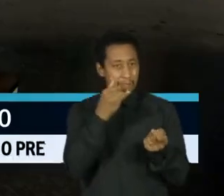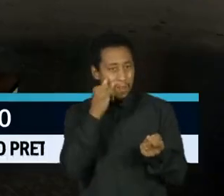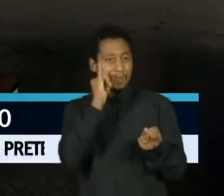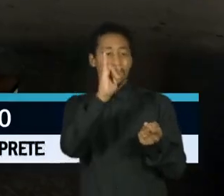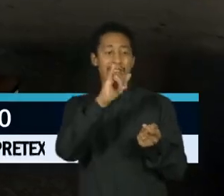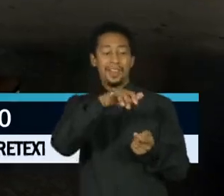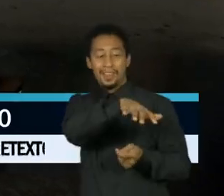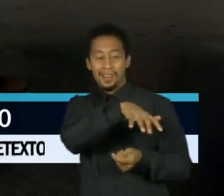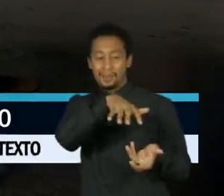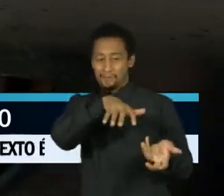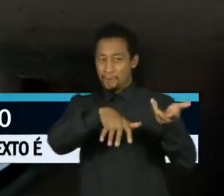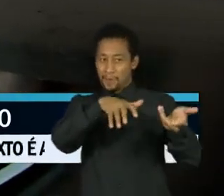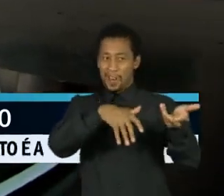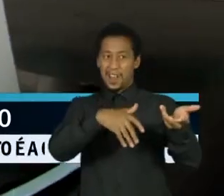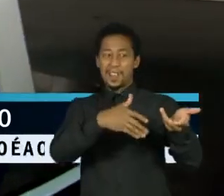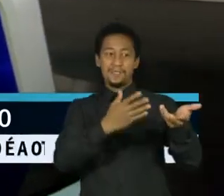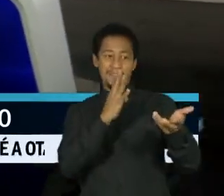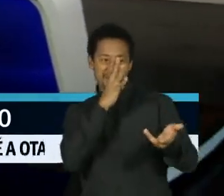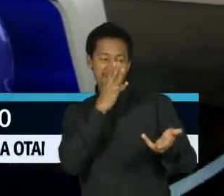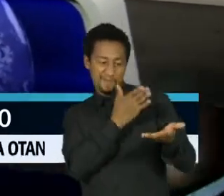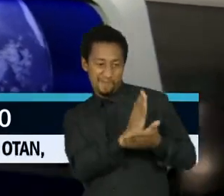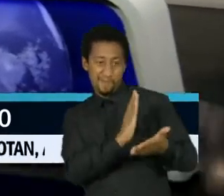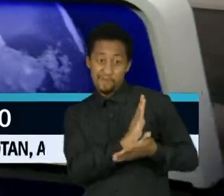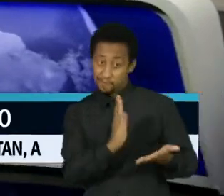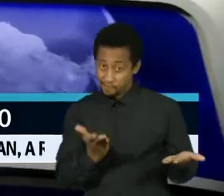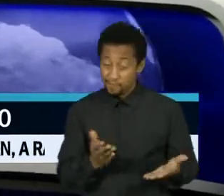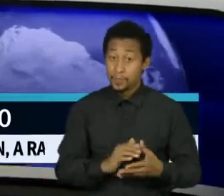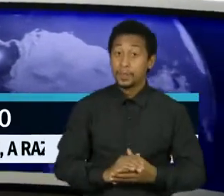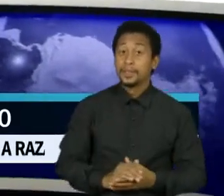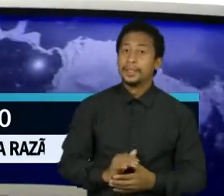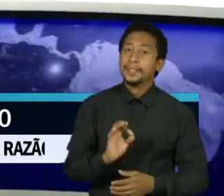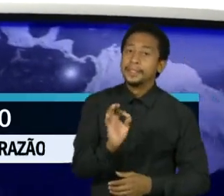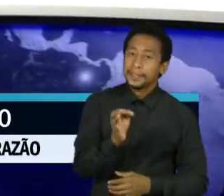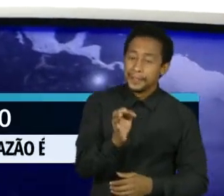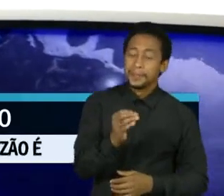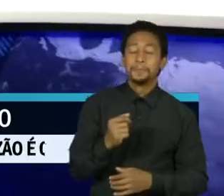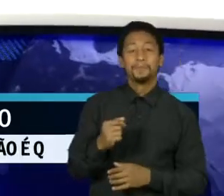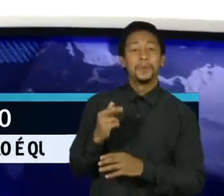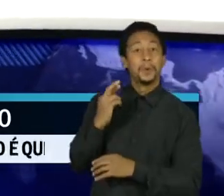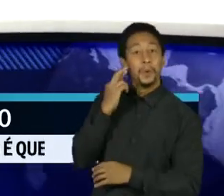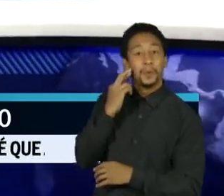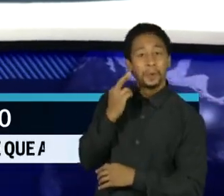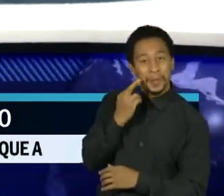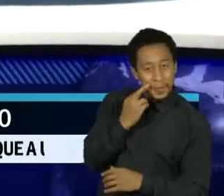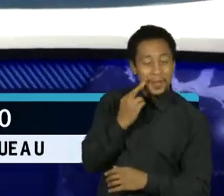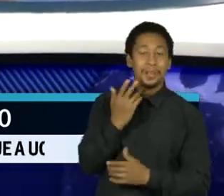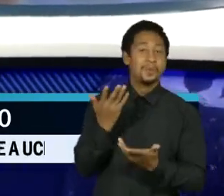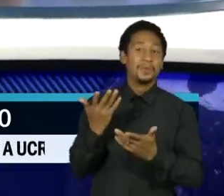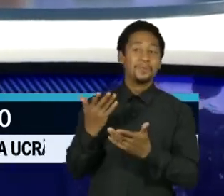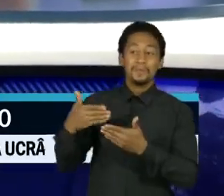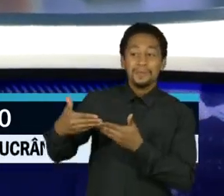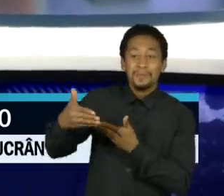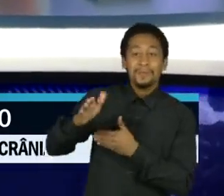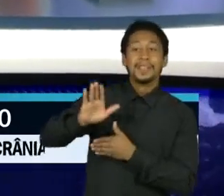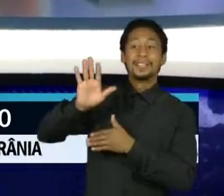Certo. Doutor Arnaldo, qual a sua opinião sobre a defesa de Rodrigo Pacheco ao fim da reeleição?